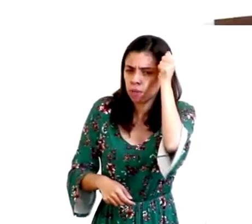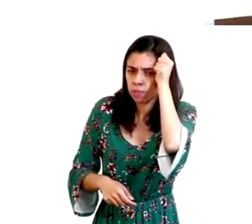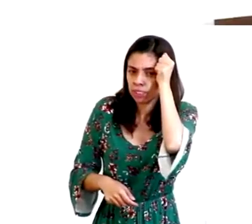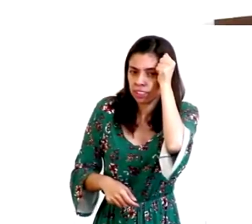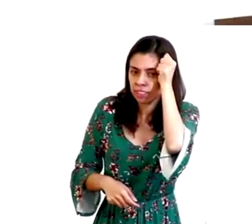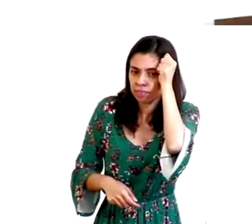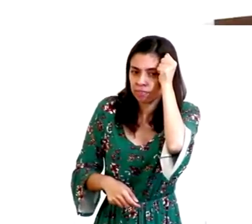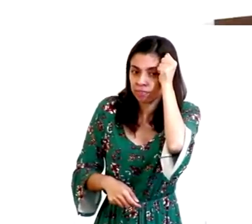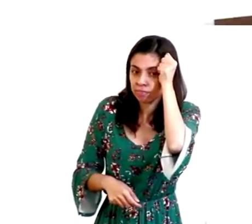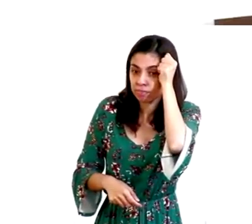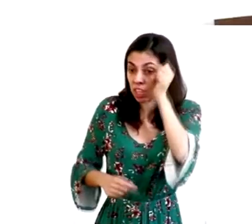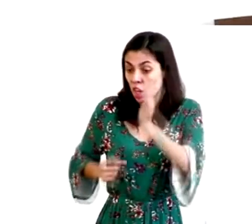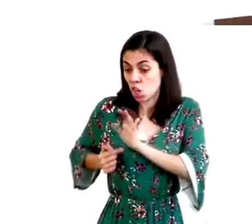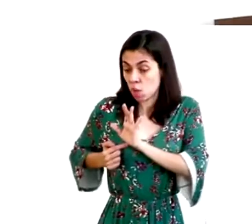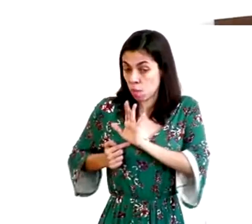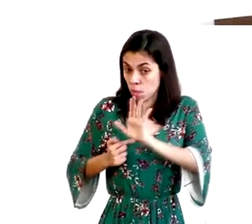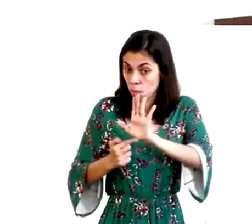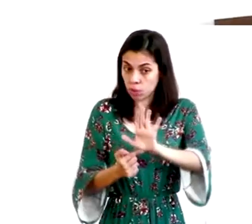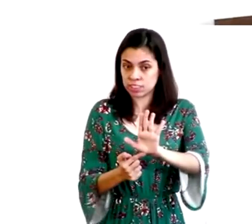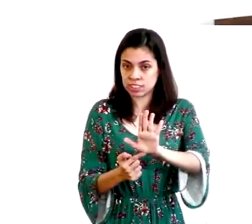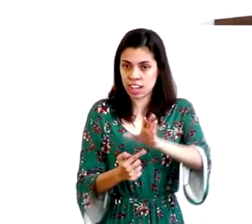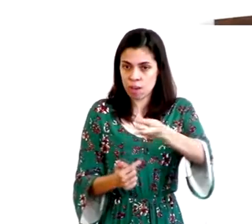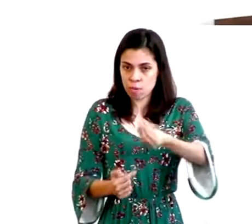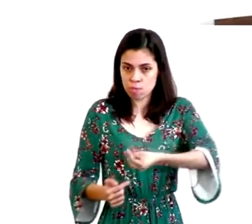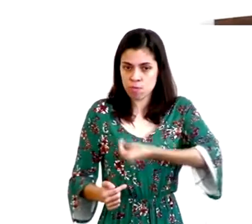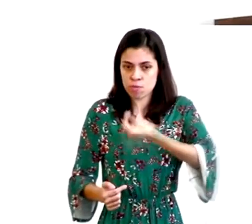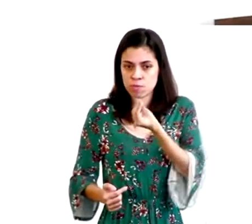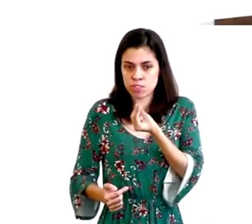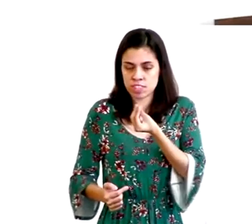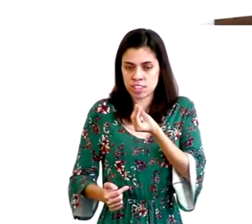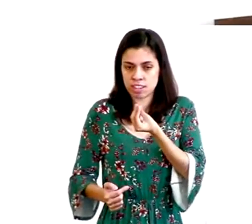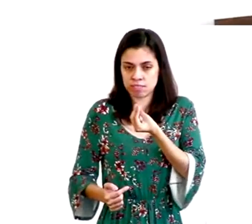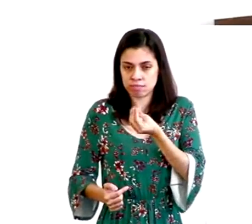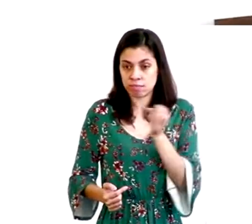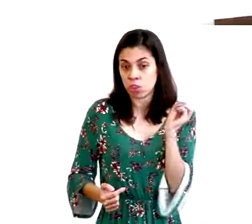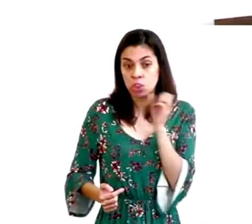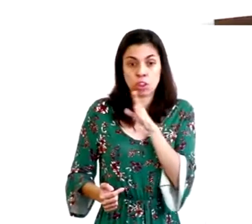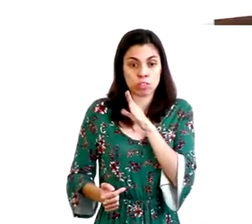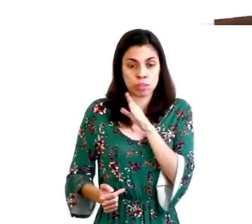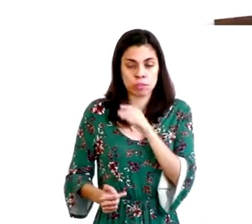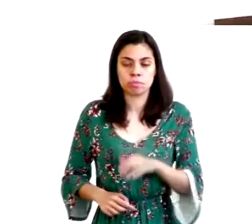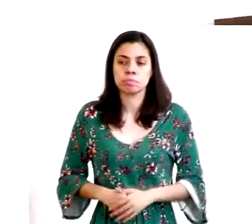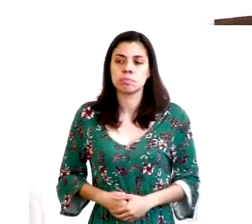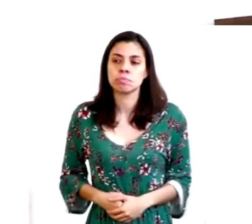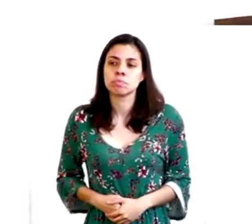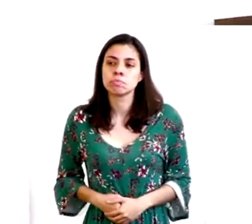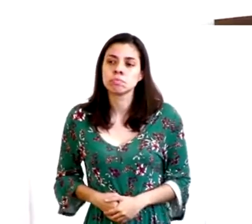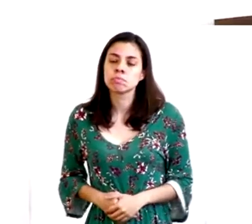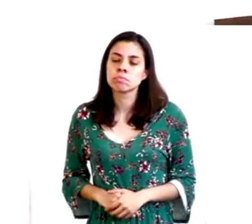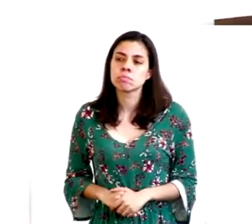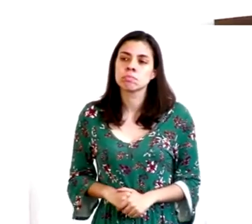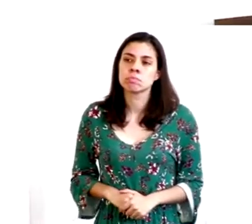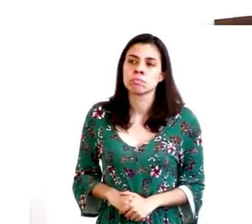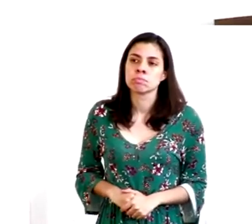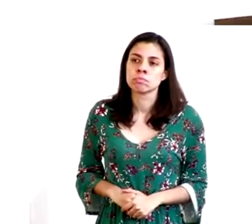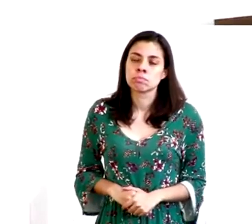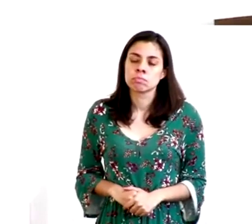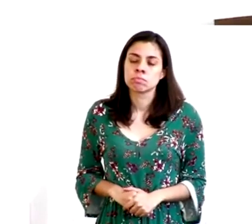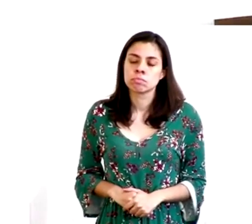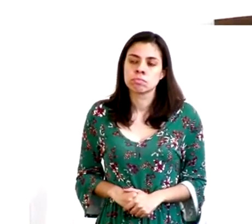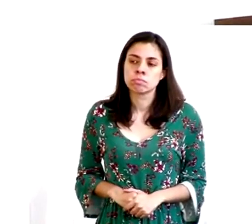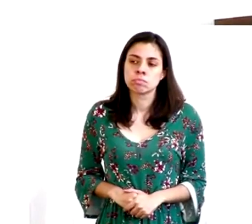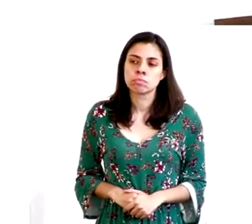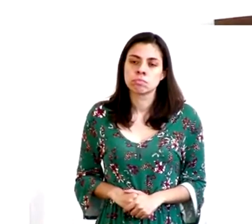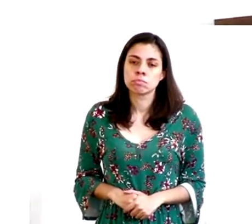produzir frutos de justiça. Mas a pergunta natural que pode saltar da sua mente é uma